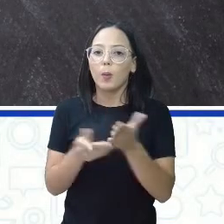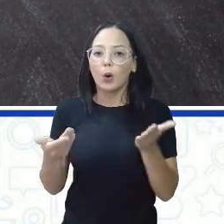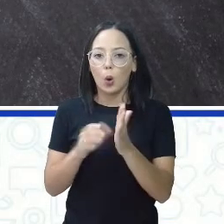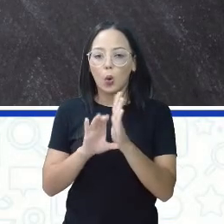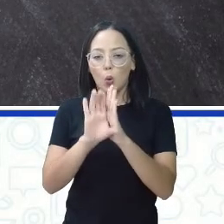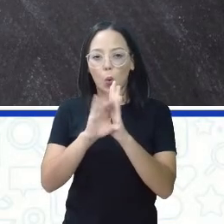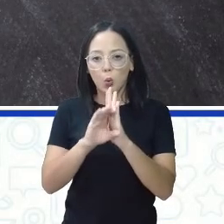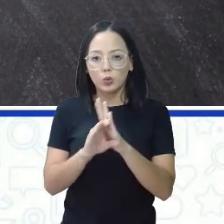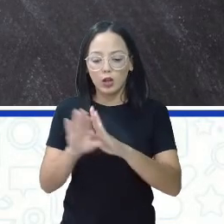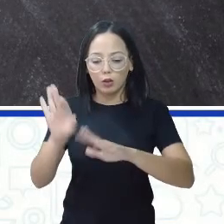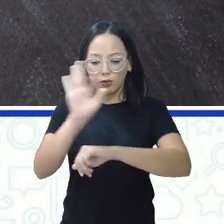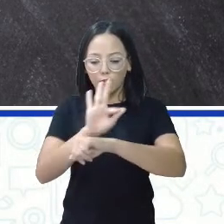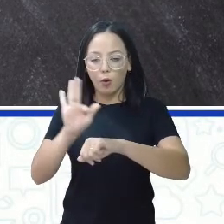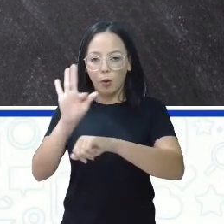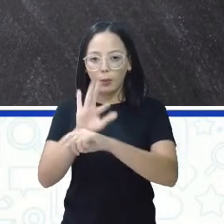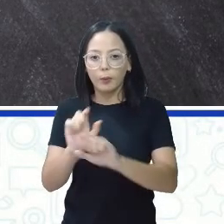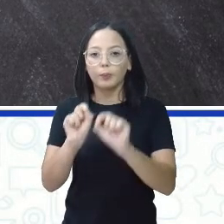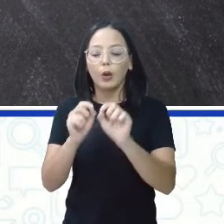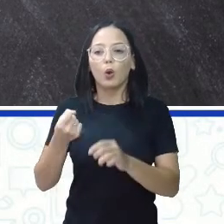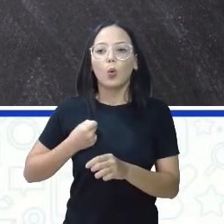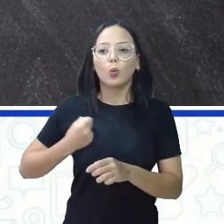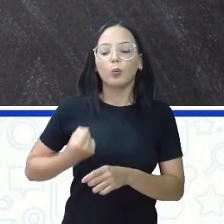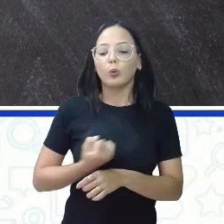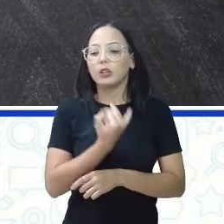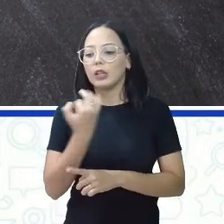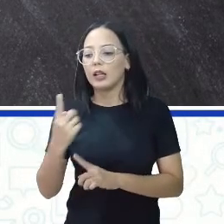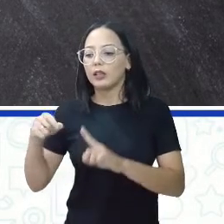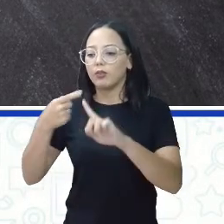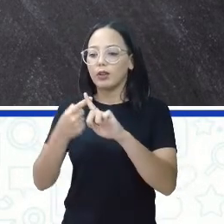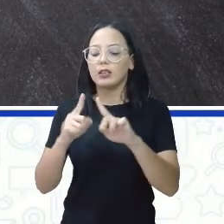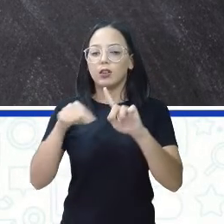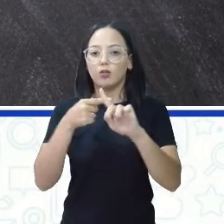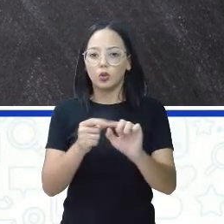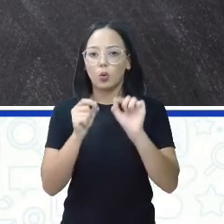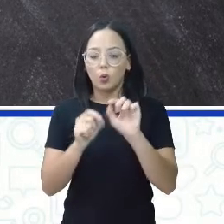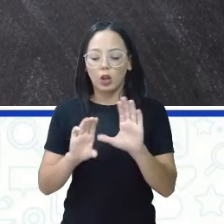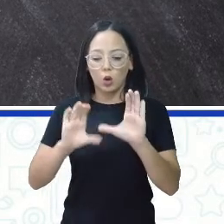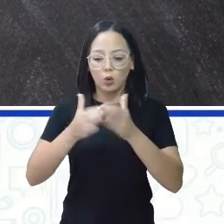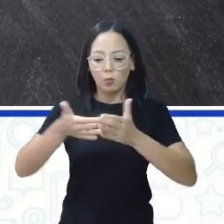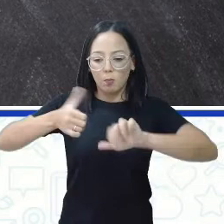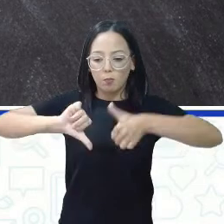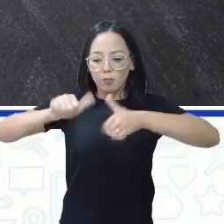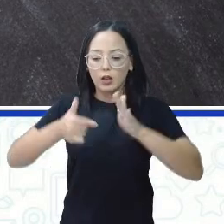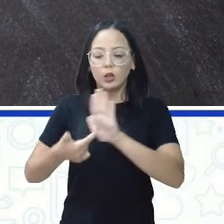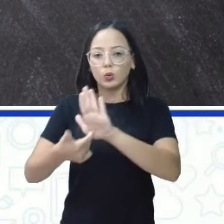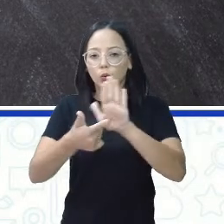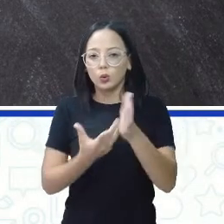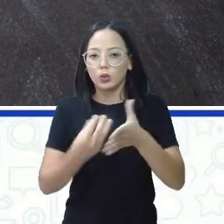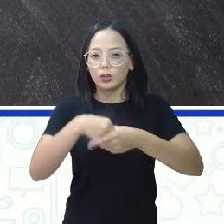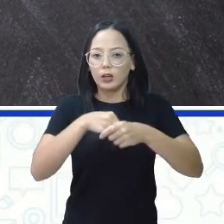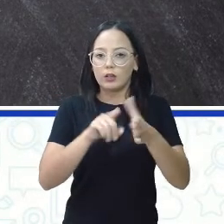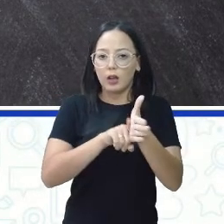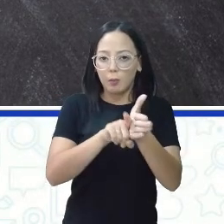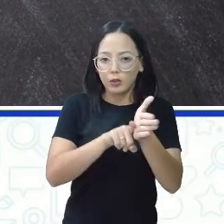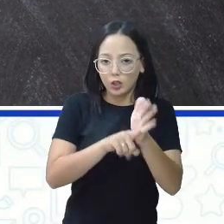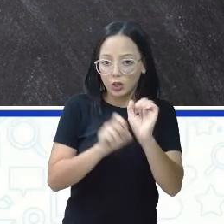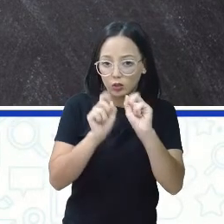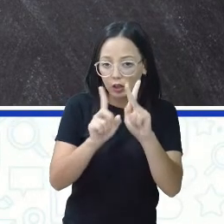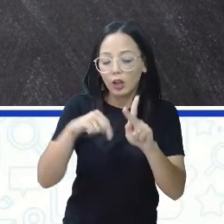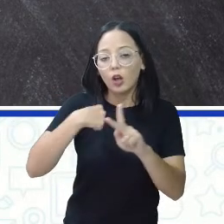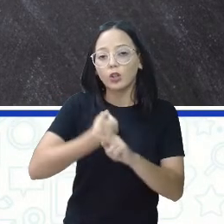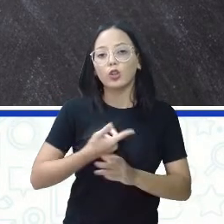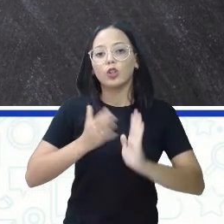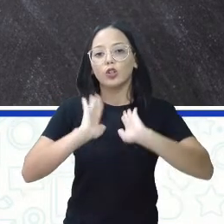definição formal, né? É o número de vezes em que uma determinada variável aparece em uma pesquisa, tá? Então, a gente já